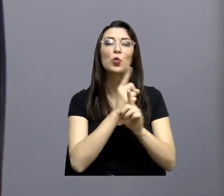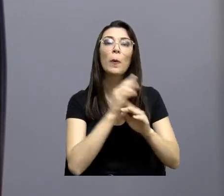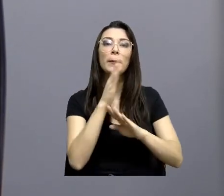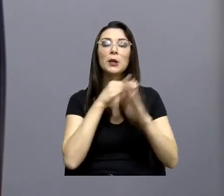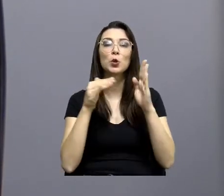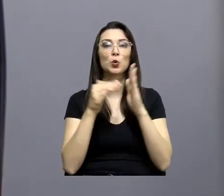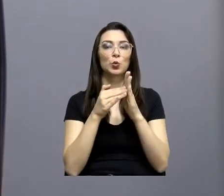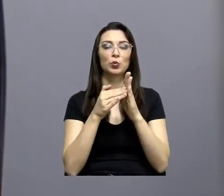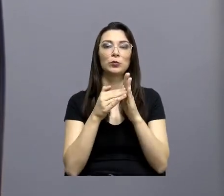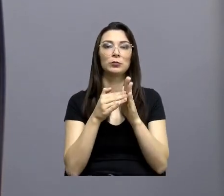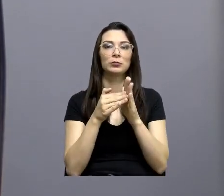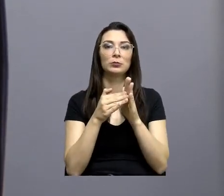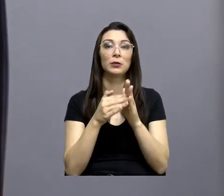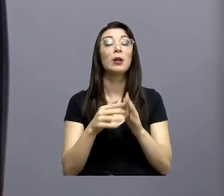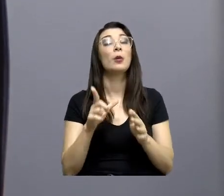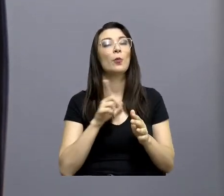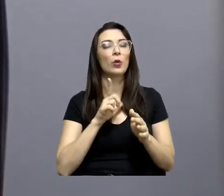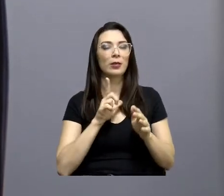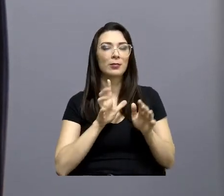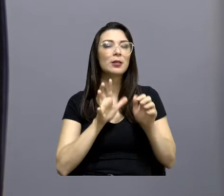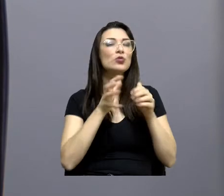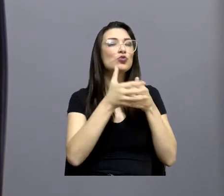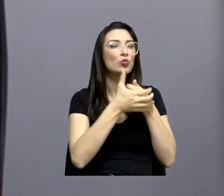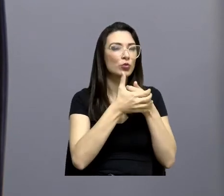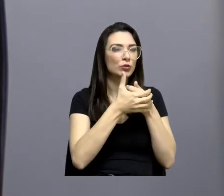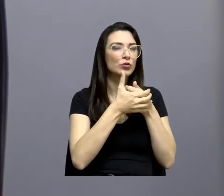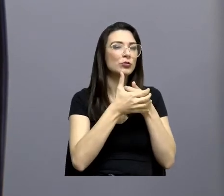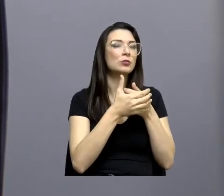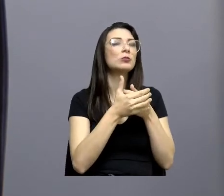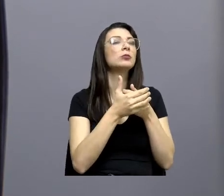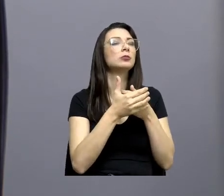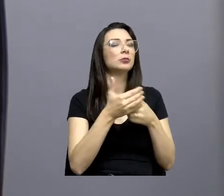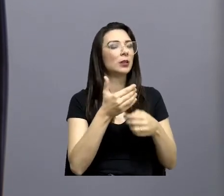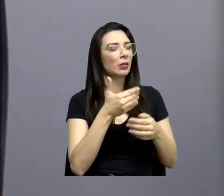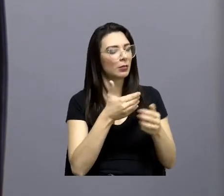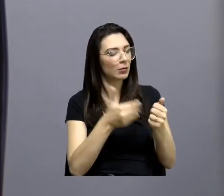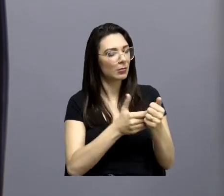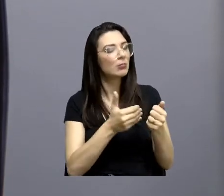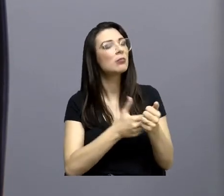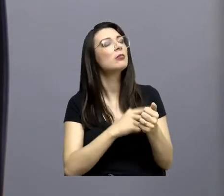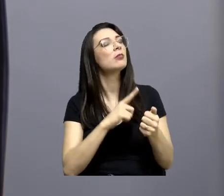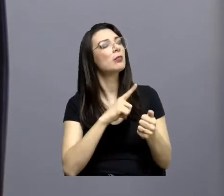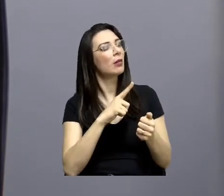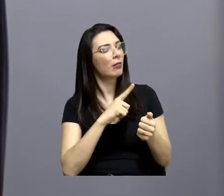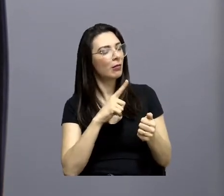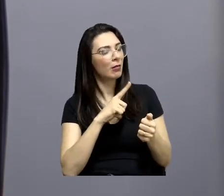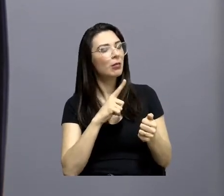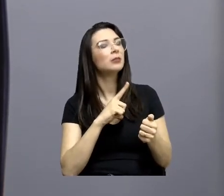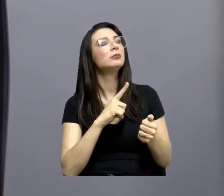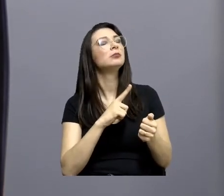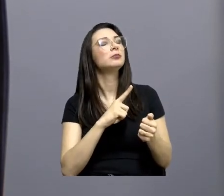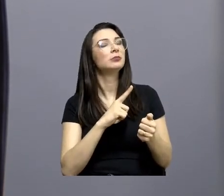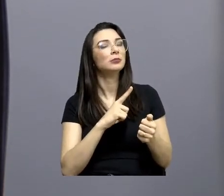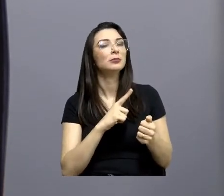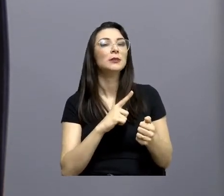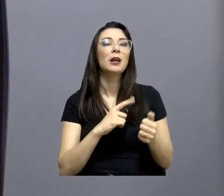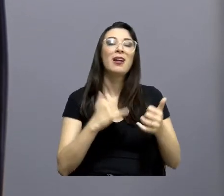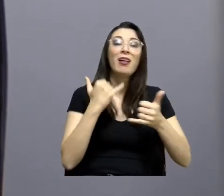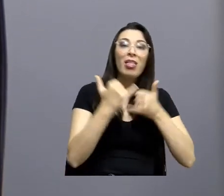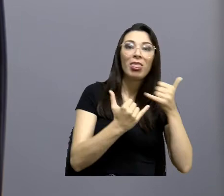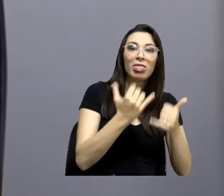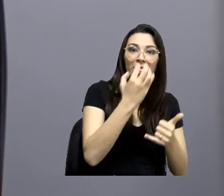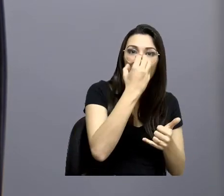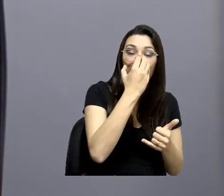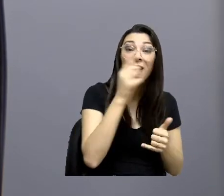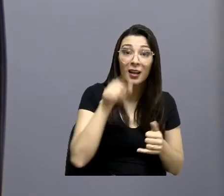conteúdo, que existe uma fumaça aí. Isso é fato. Isso aí tem essa fumaça. Aqui a gente não está de brincadeira,